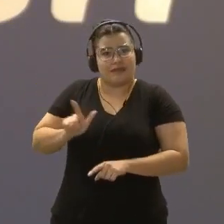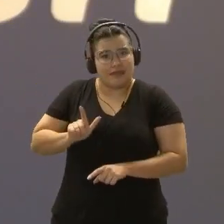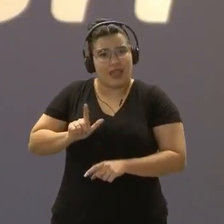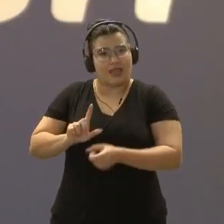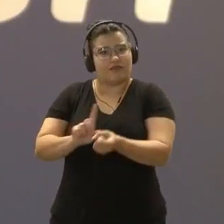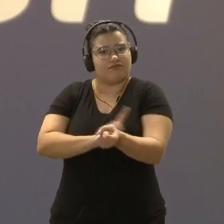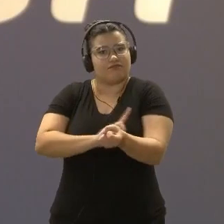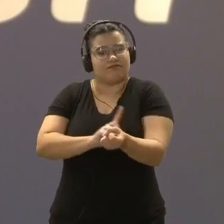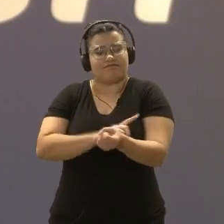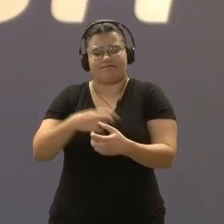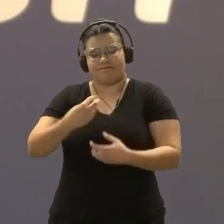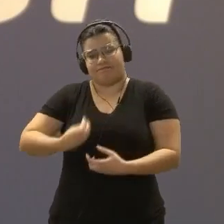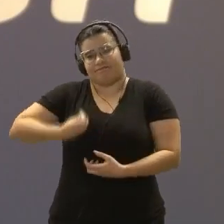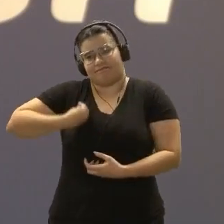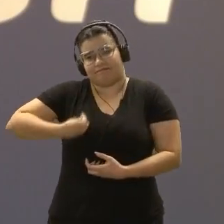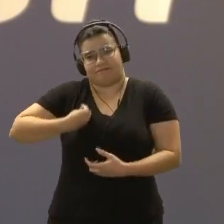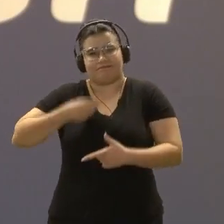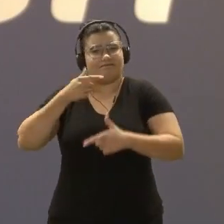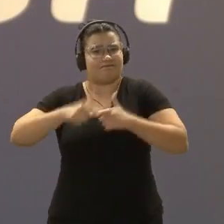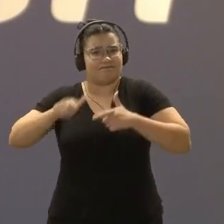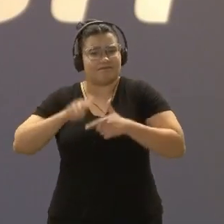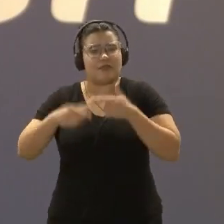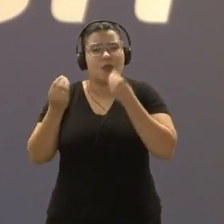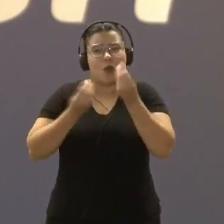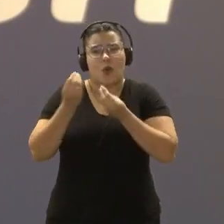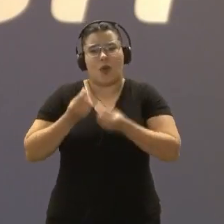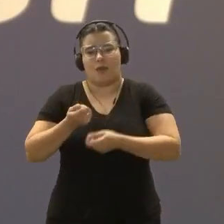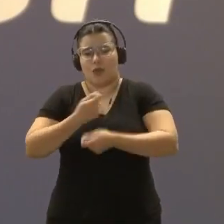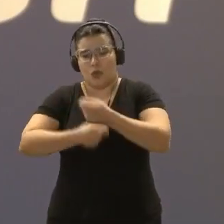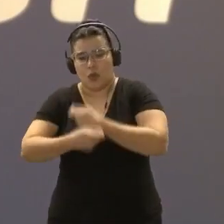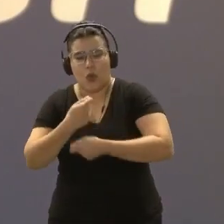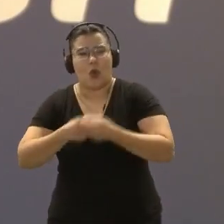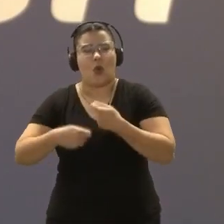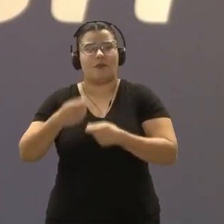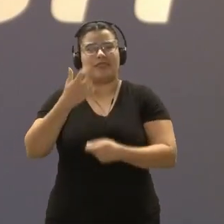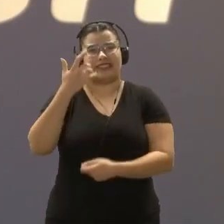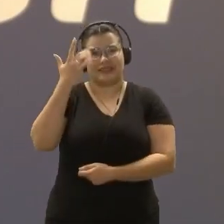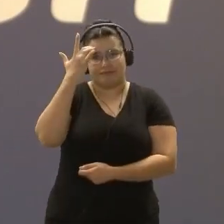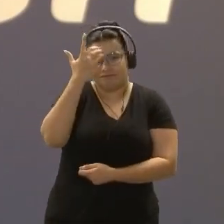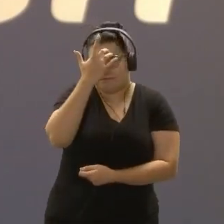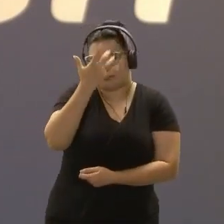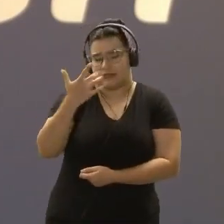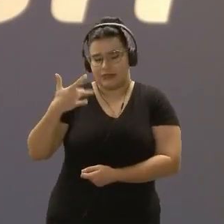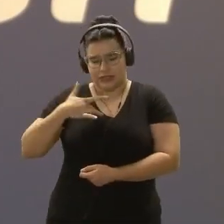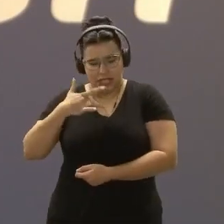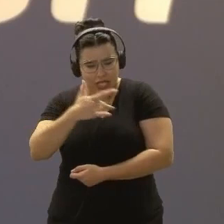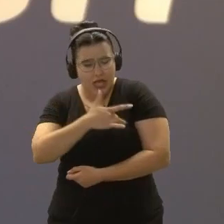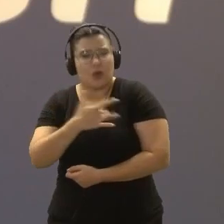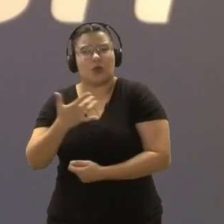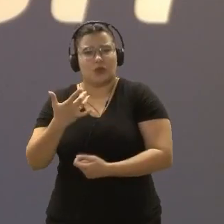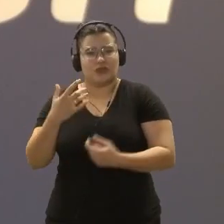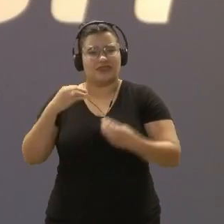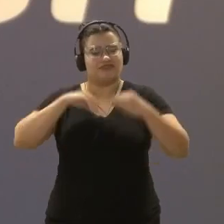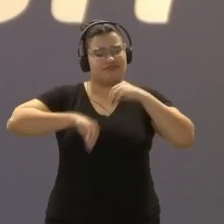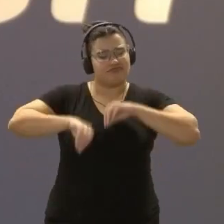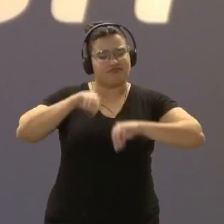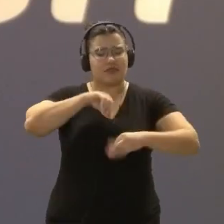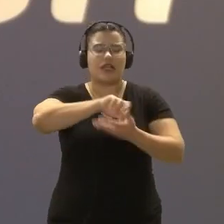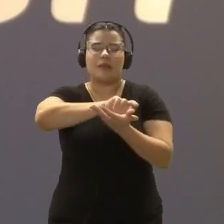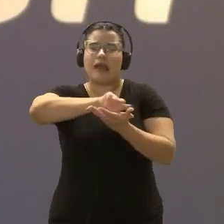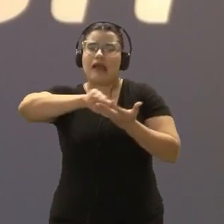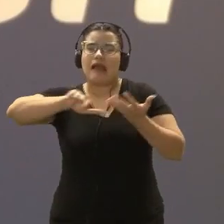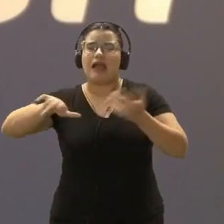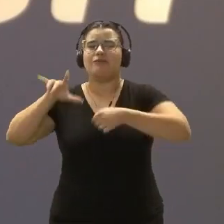ter a sua vida impactada do ponto de vista econômico, emocional, de saúde e de piora de outras doenças